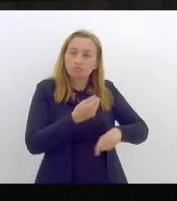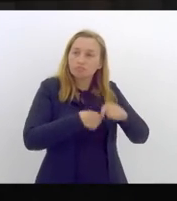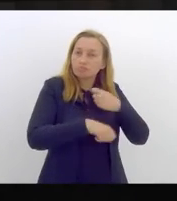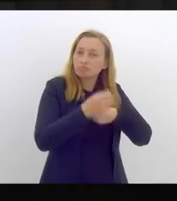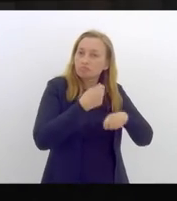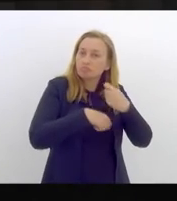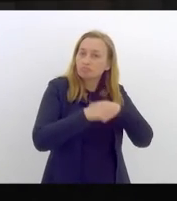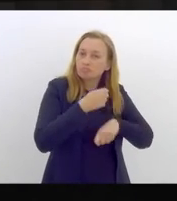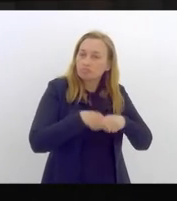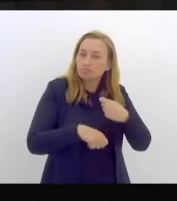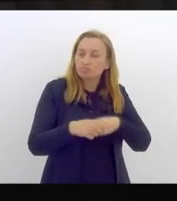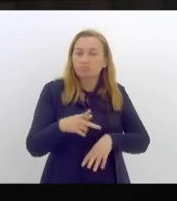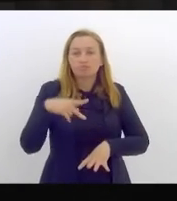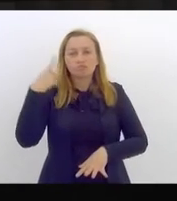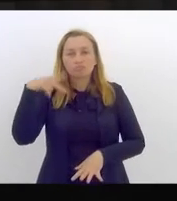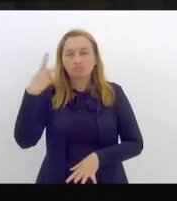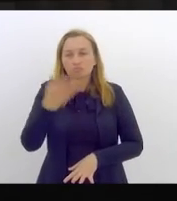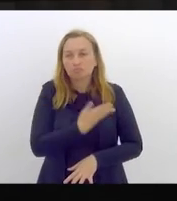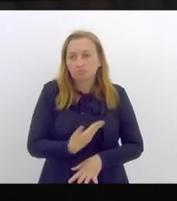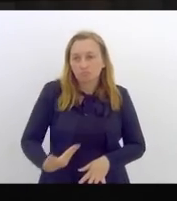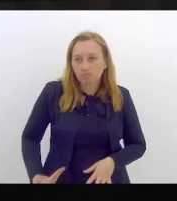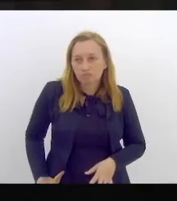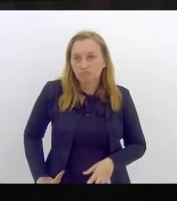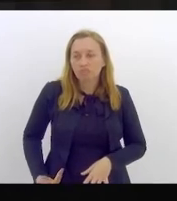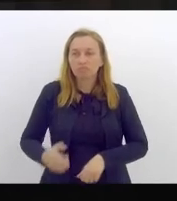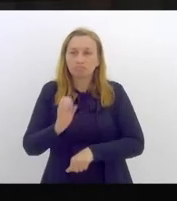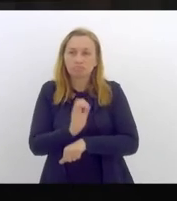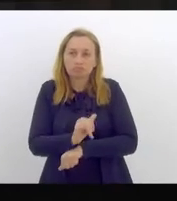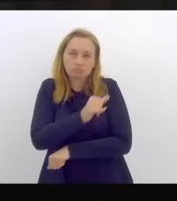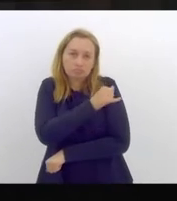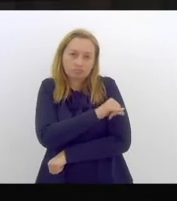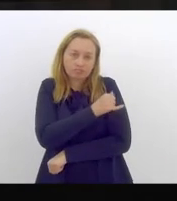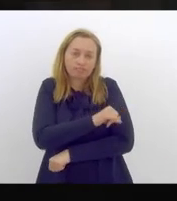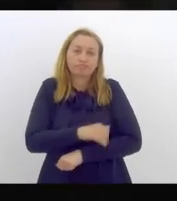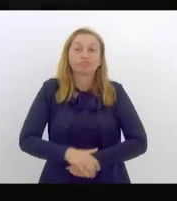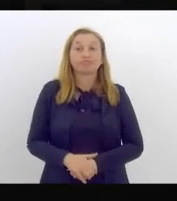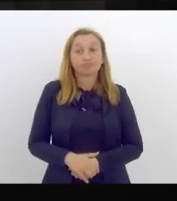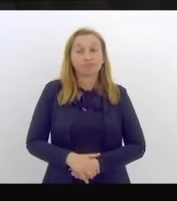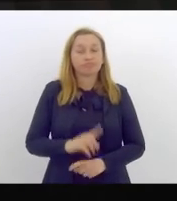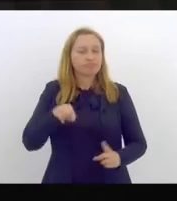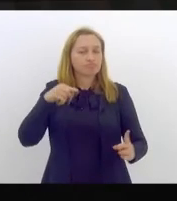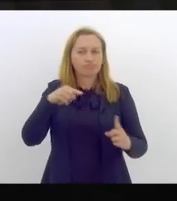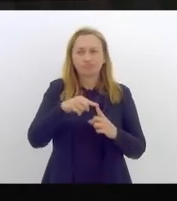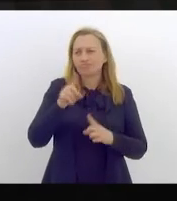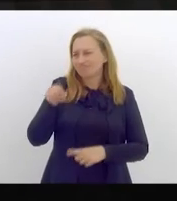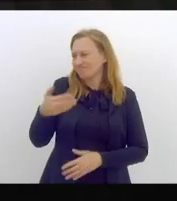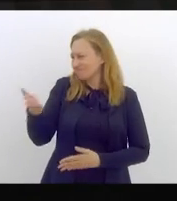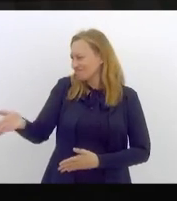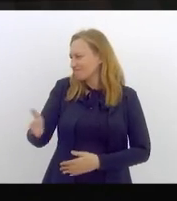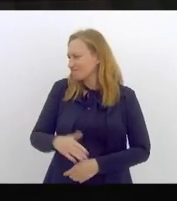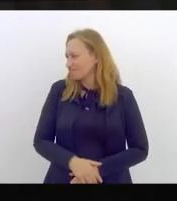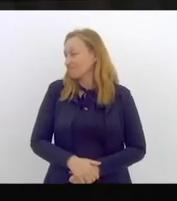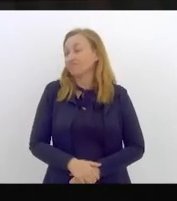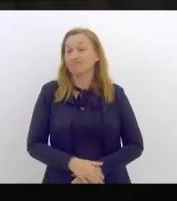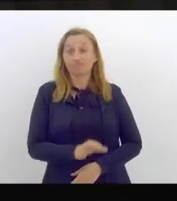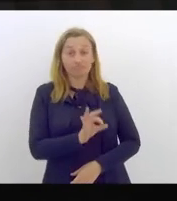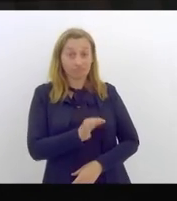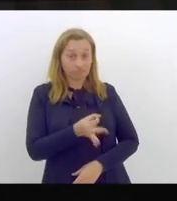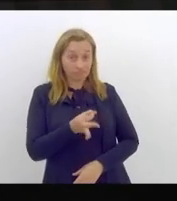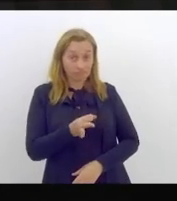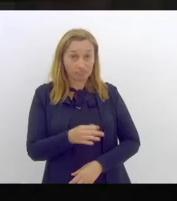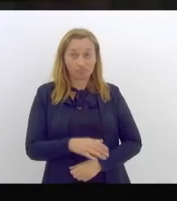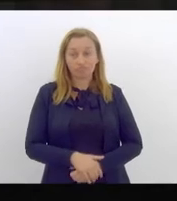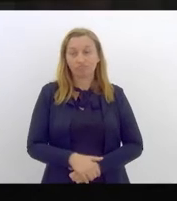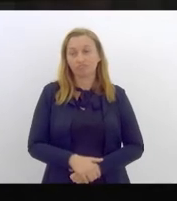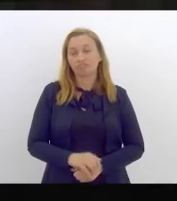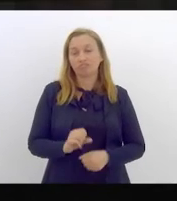administrar as políticas públicas do Estado do Rio de Janeiro. O objetivo é este. E é claro, na medida que você